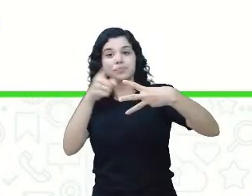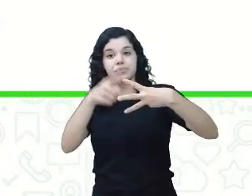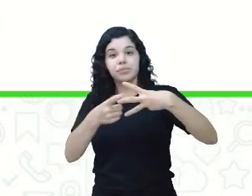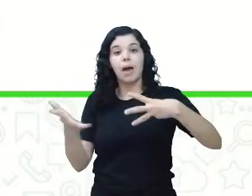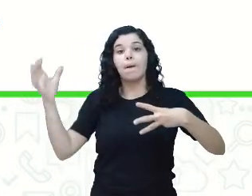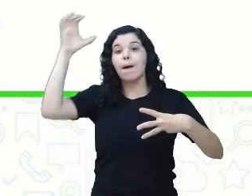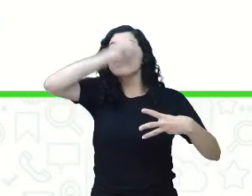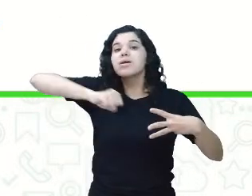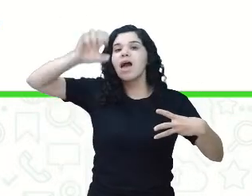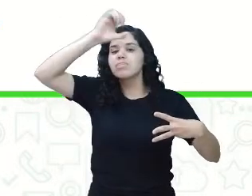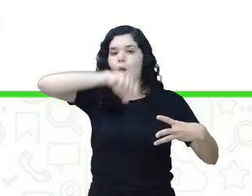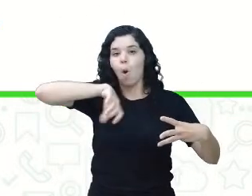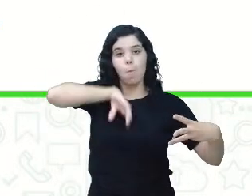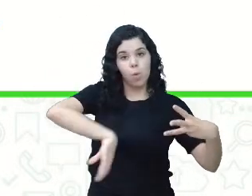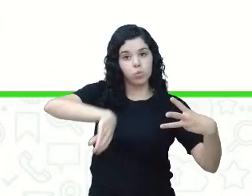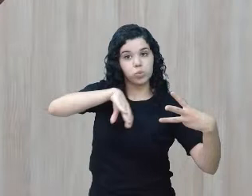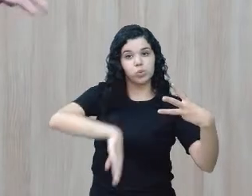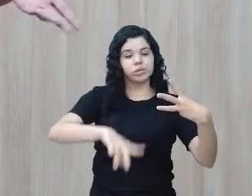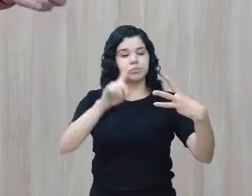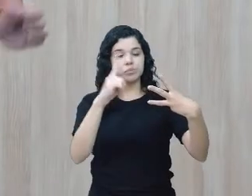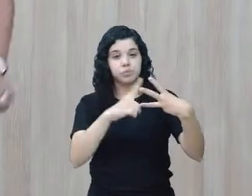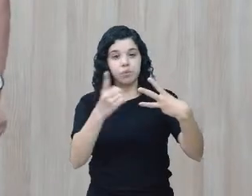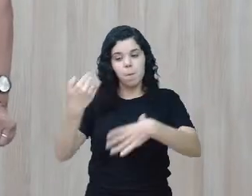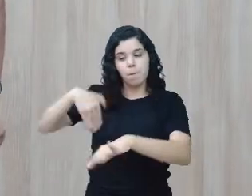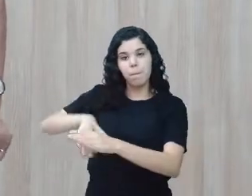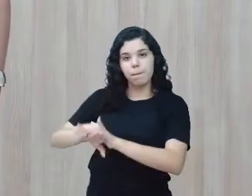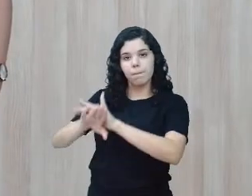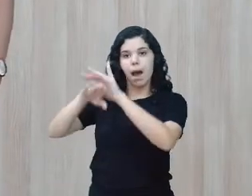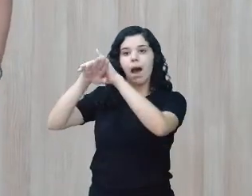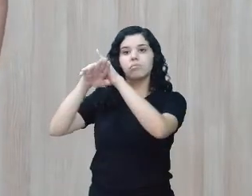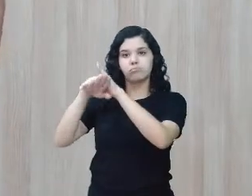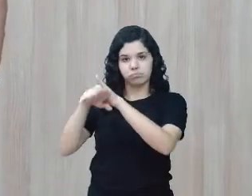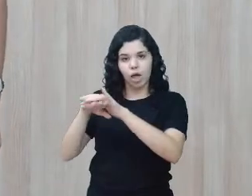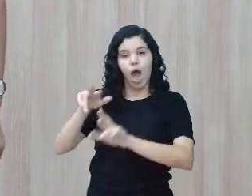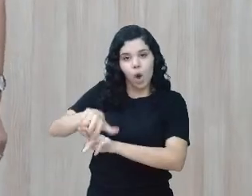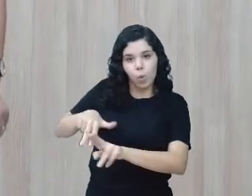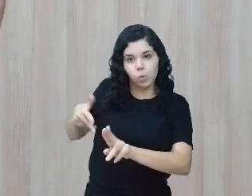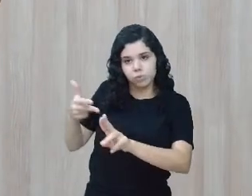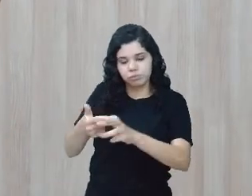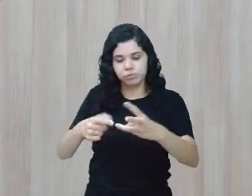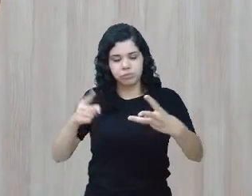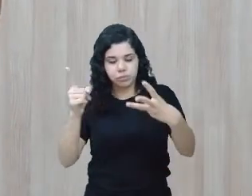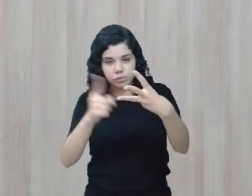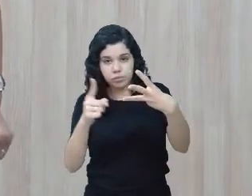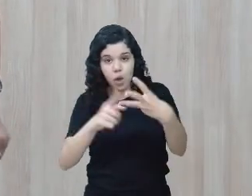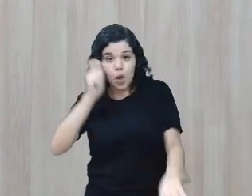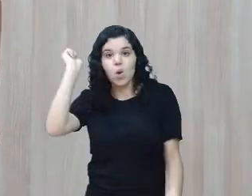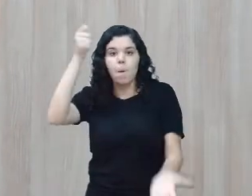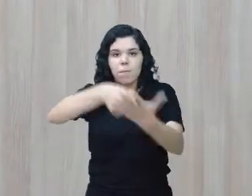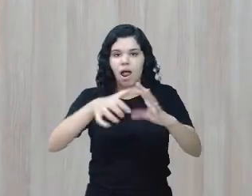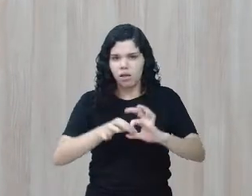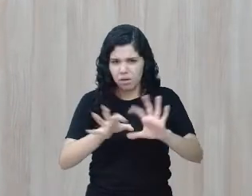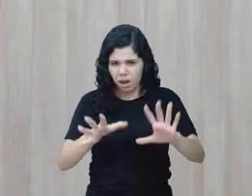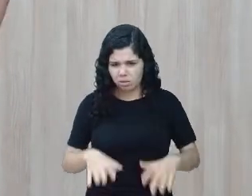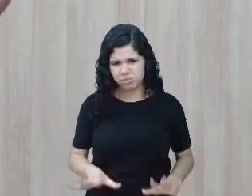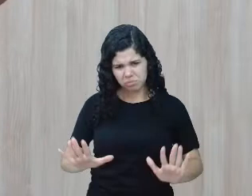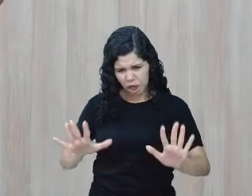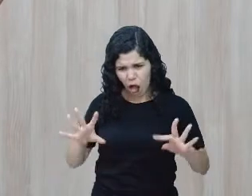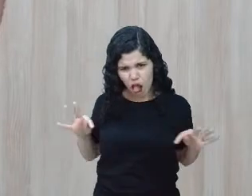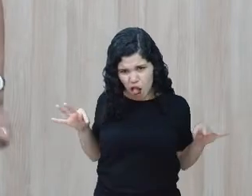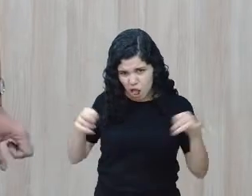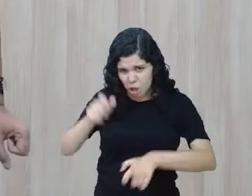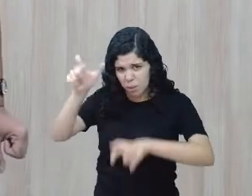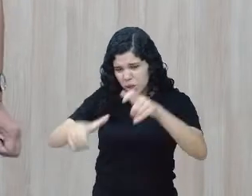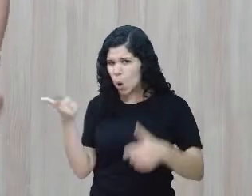liberdade. Professora Tassiana, era todos? Claro que não. Nem todos conseguiam comprar, nem todos viviam